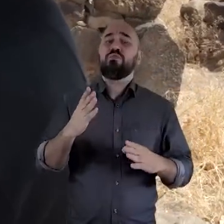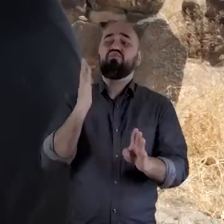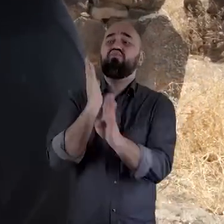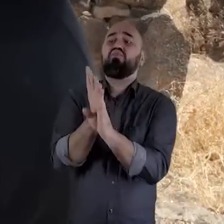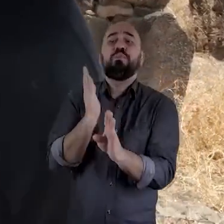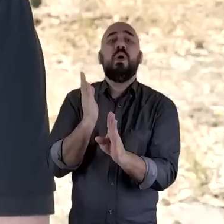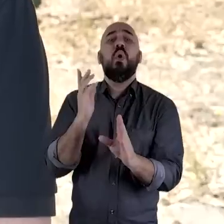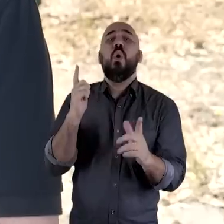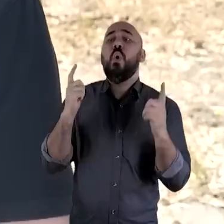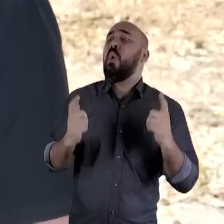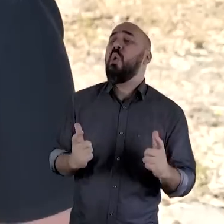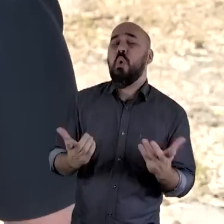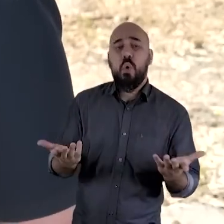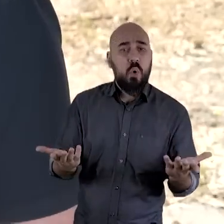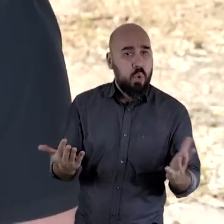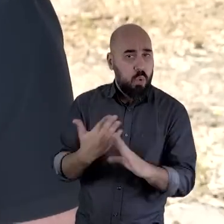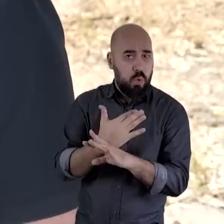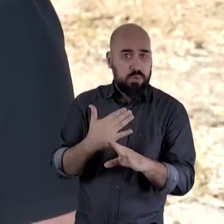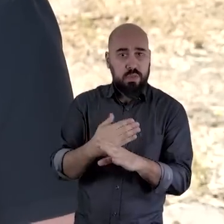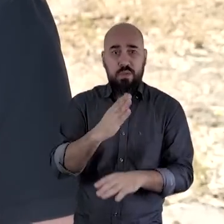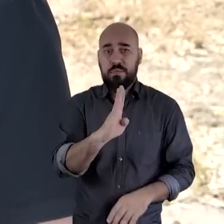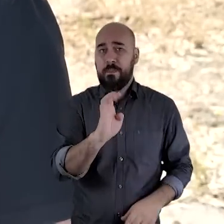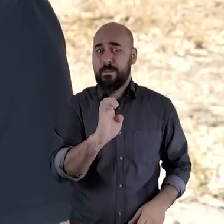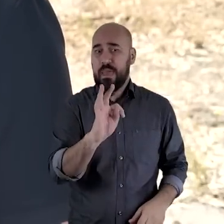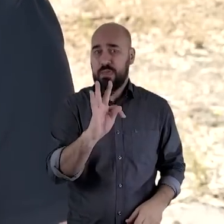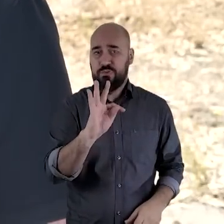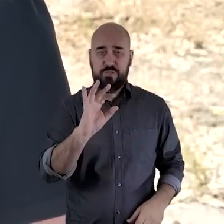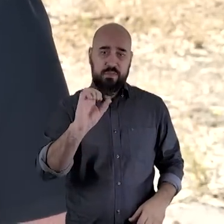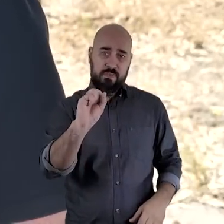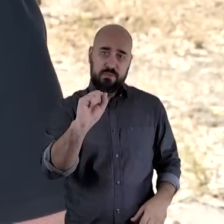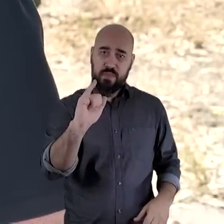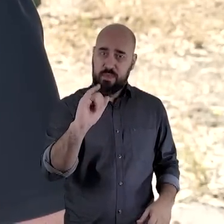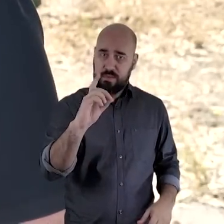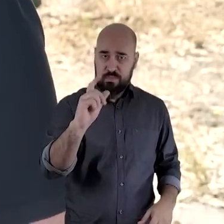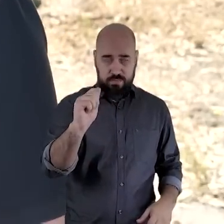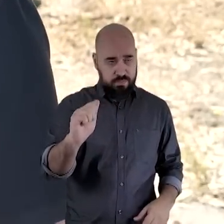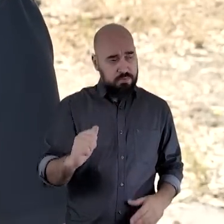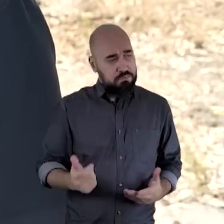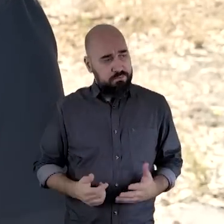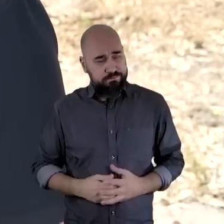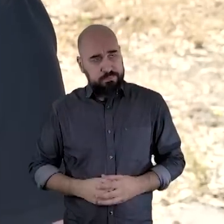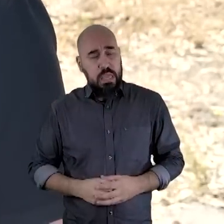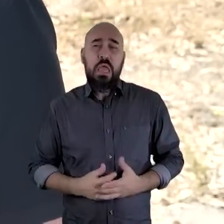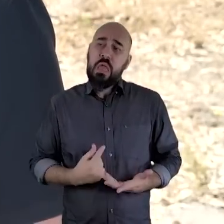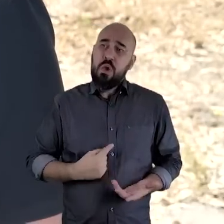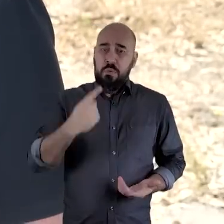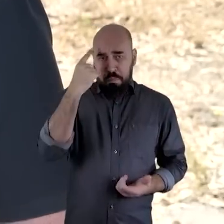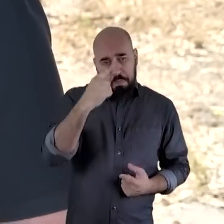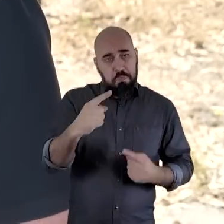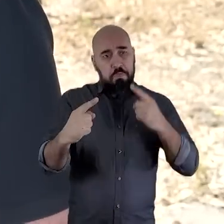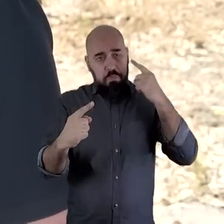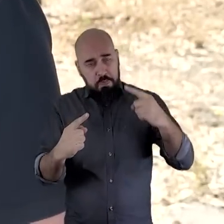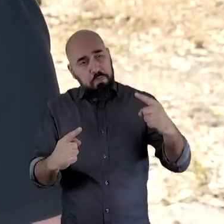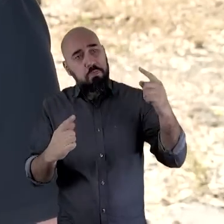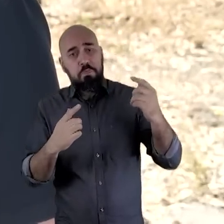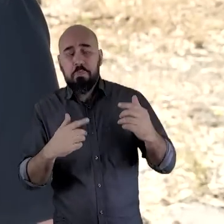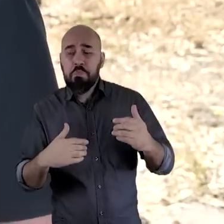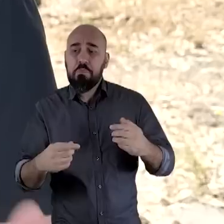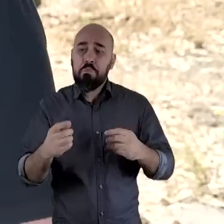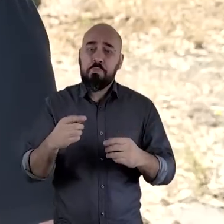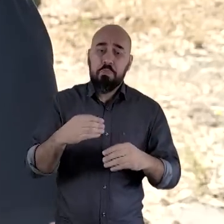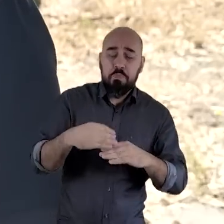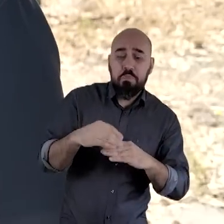era. E em cerca de algumas semanas, eu escavei os lugares que